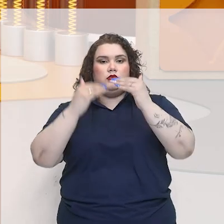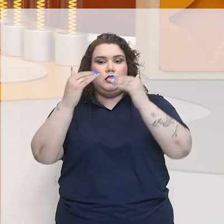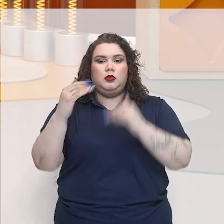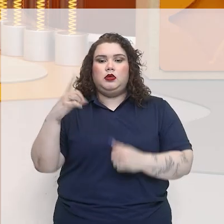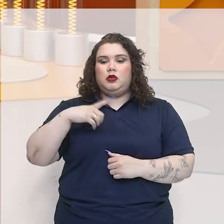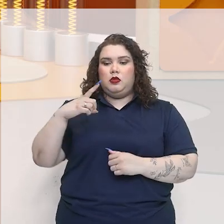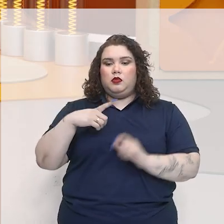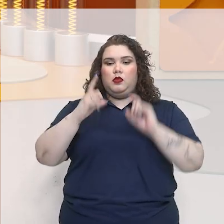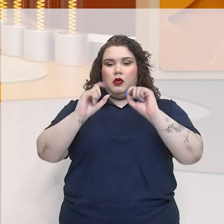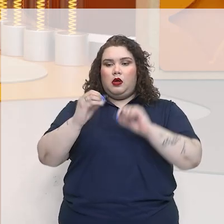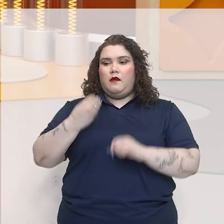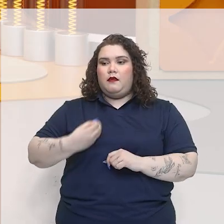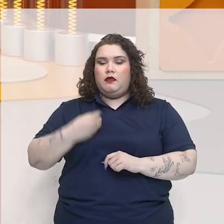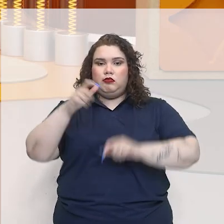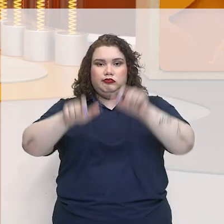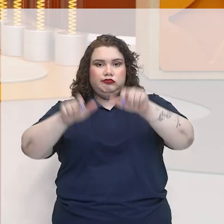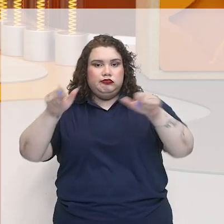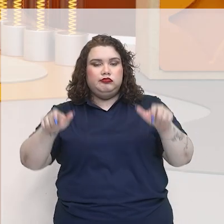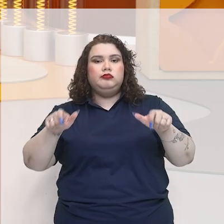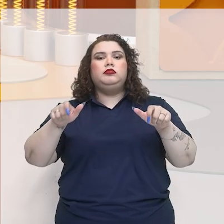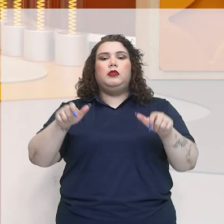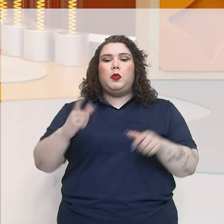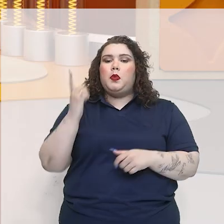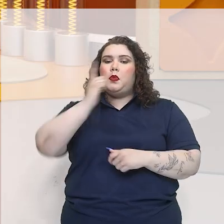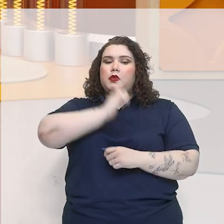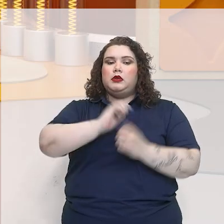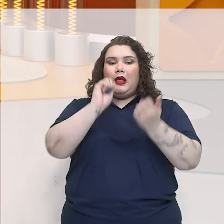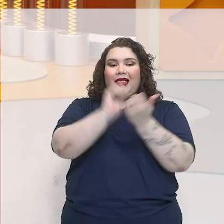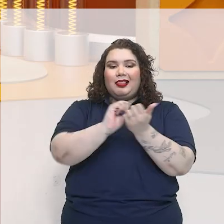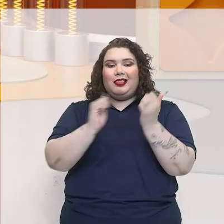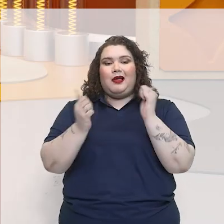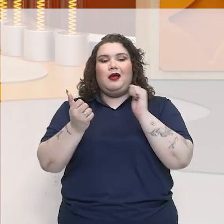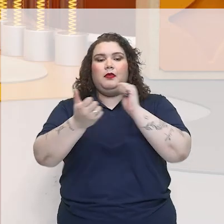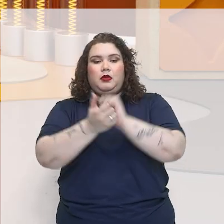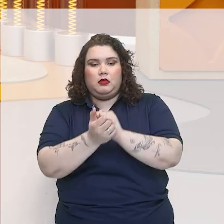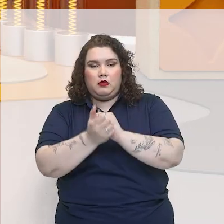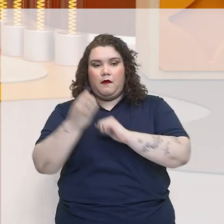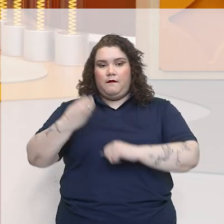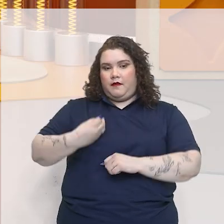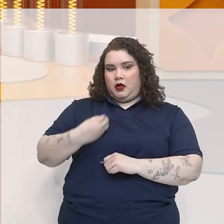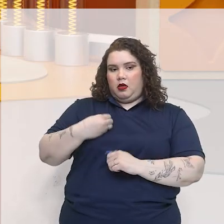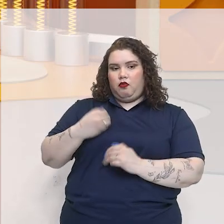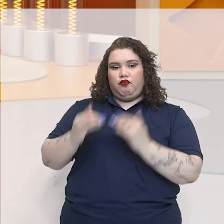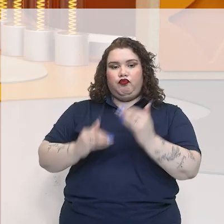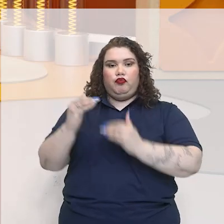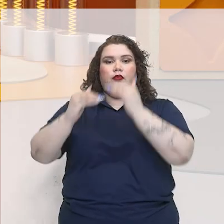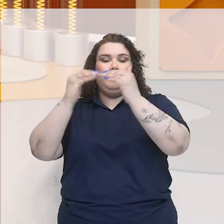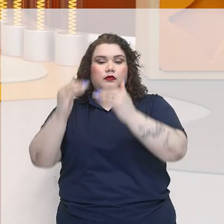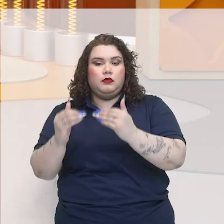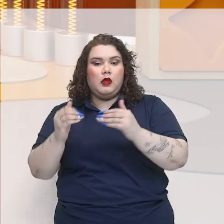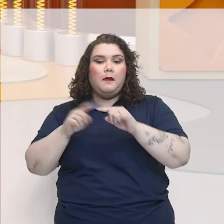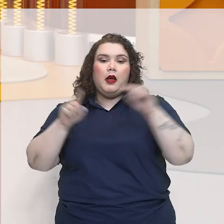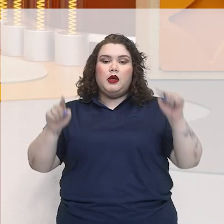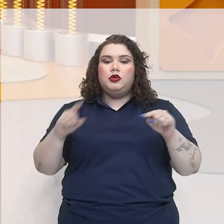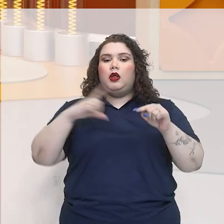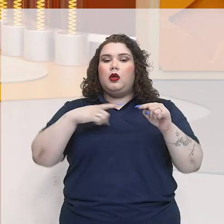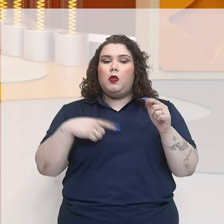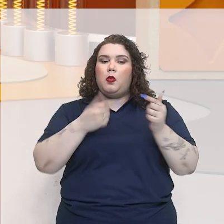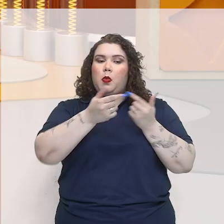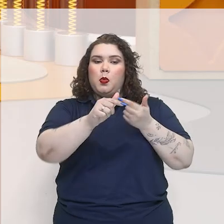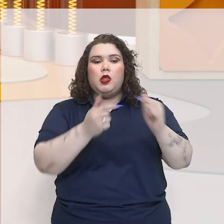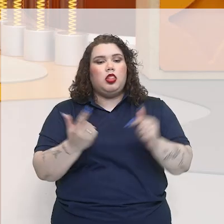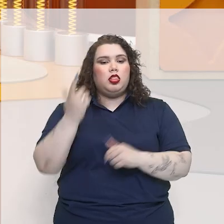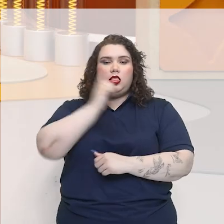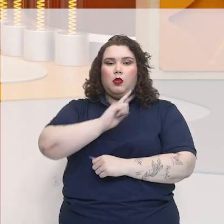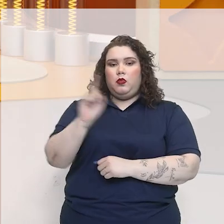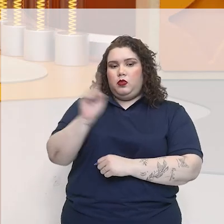seres vivos que conseguiram adaptar-se, sobreviveram e evoluíram, enquanto que aqueles que não